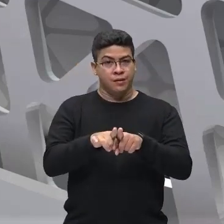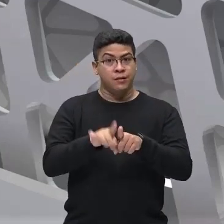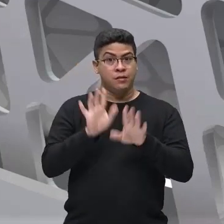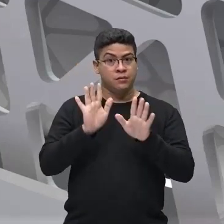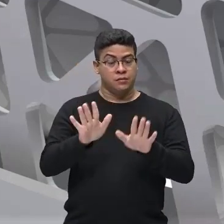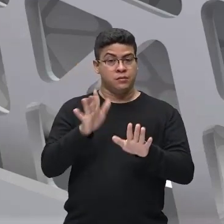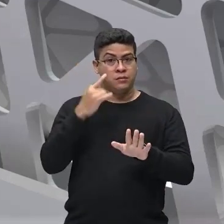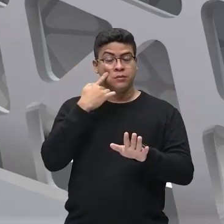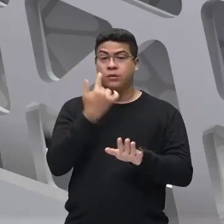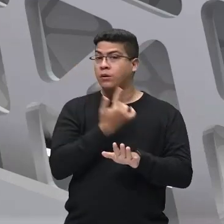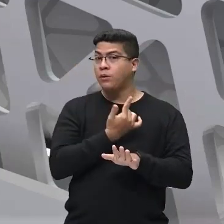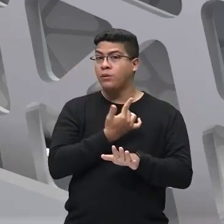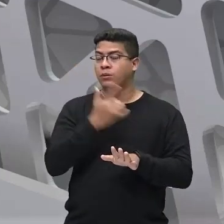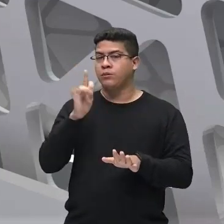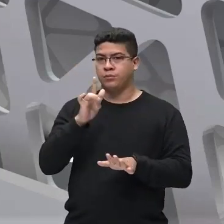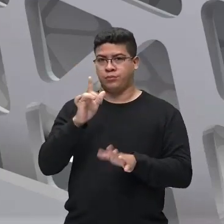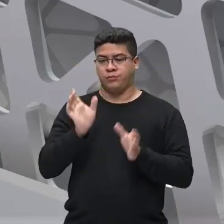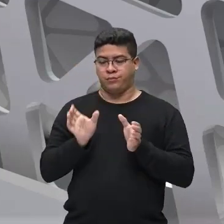comunidade religiosa.